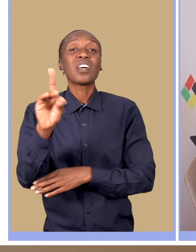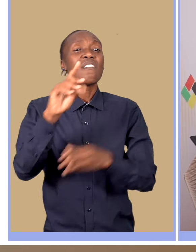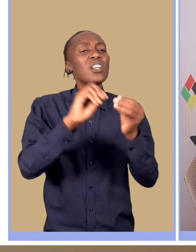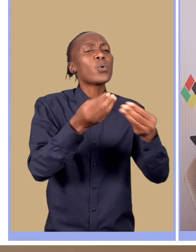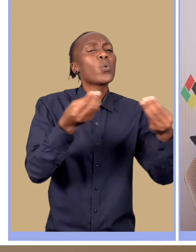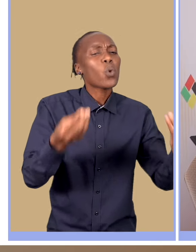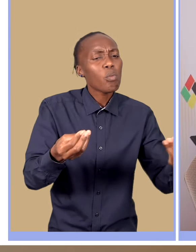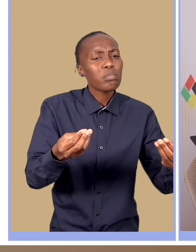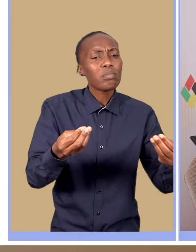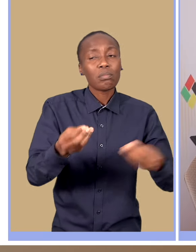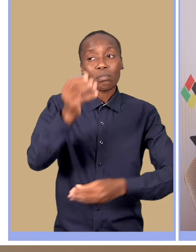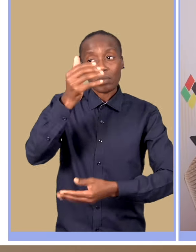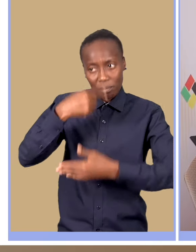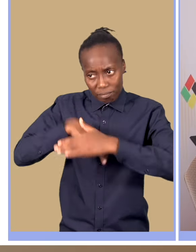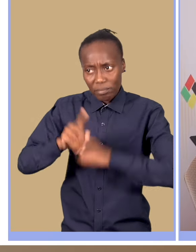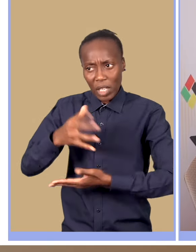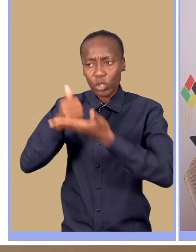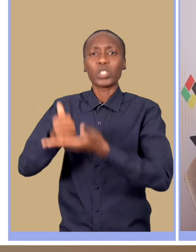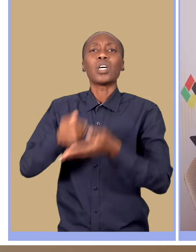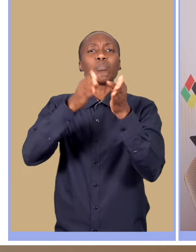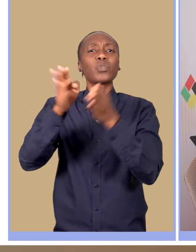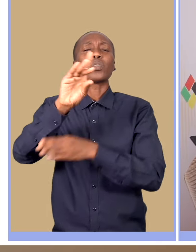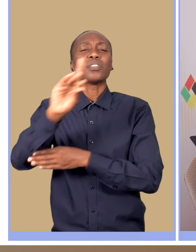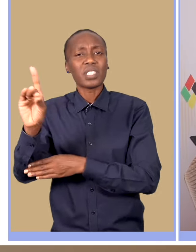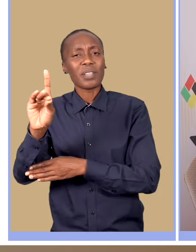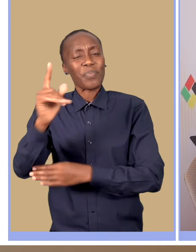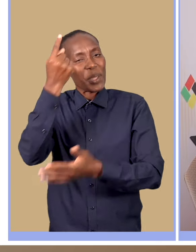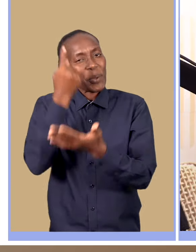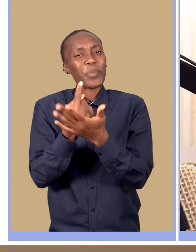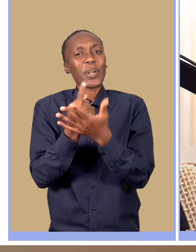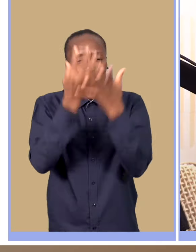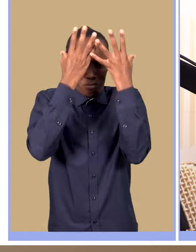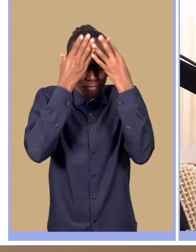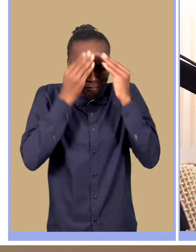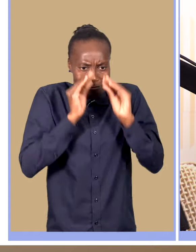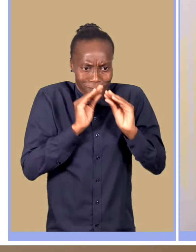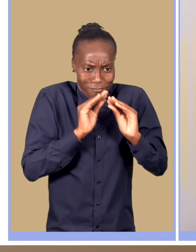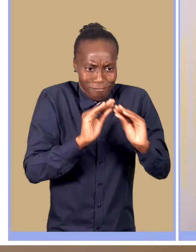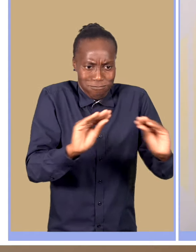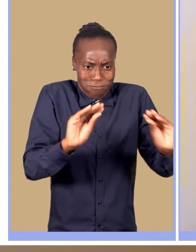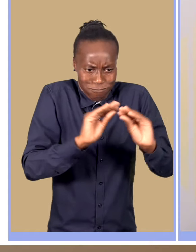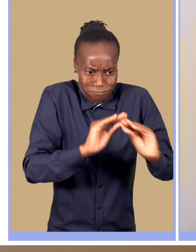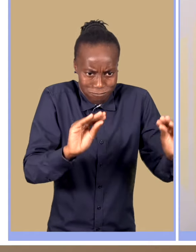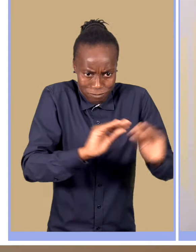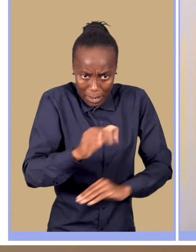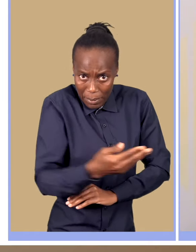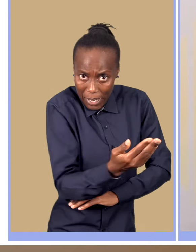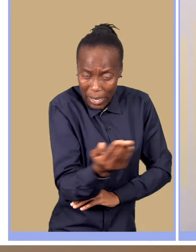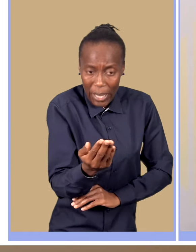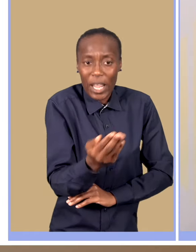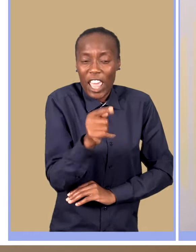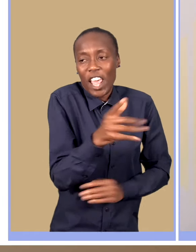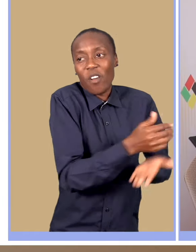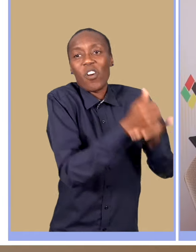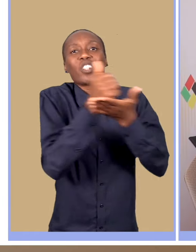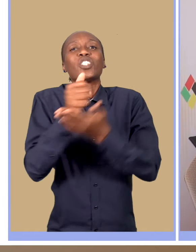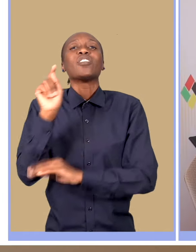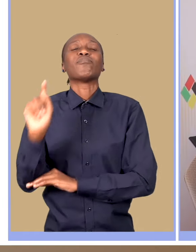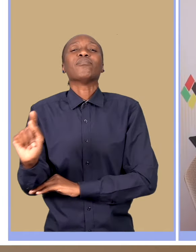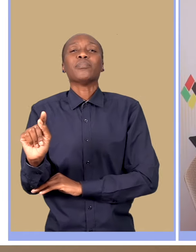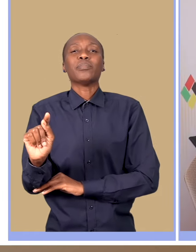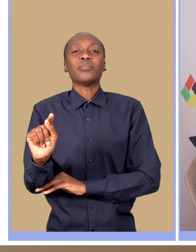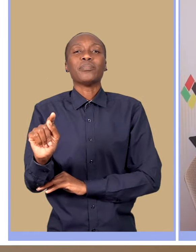com deficiência, como fazer. E isto também tem que ser passado como uma estratégia de educação ambiental, não é?